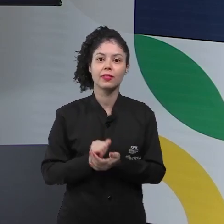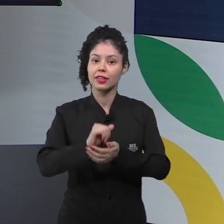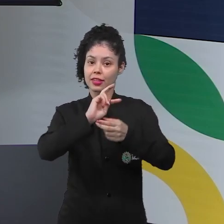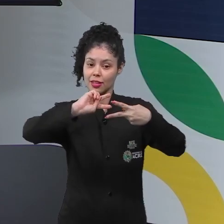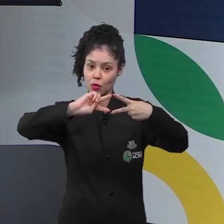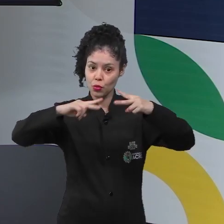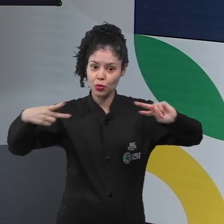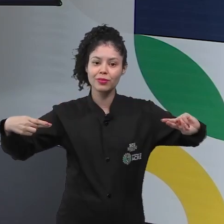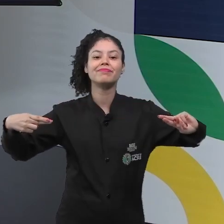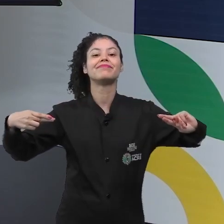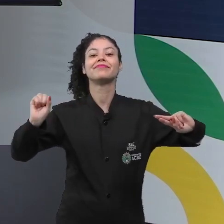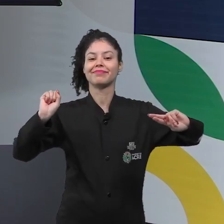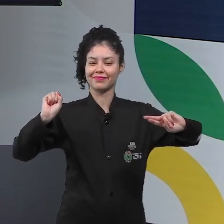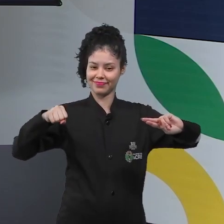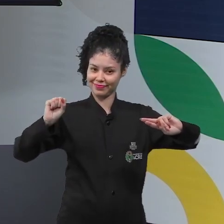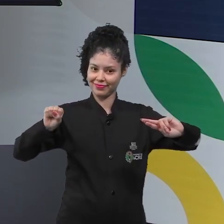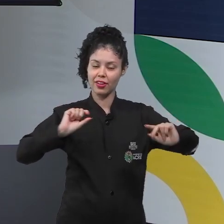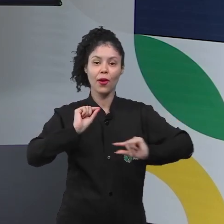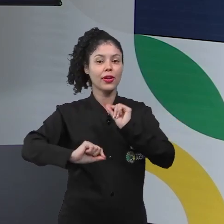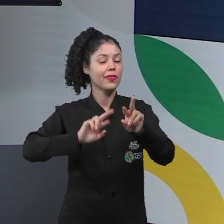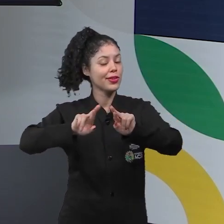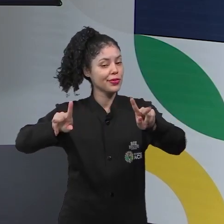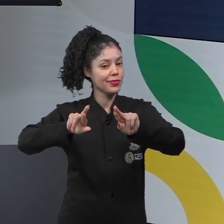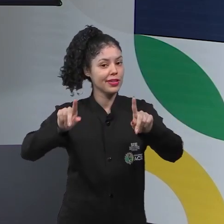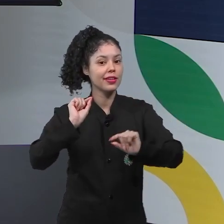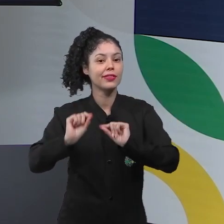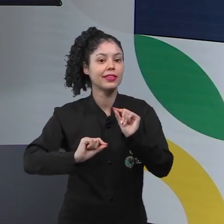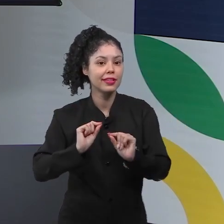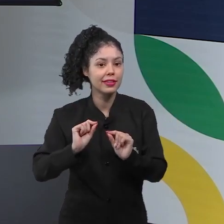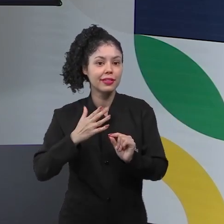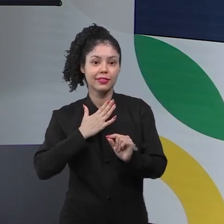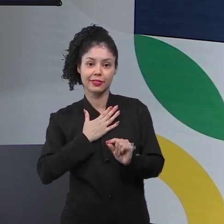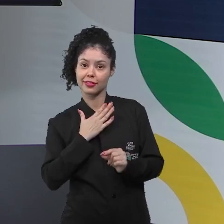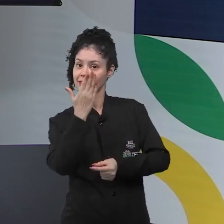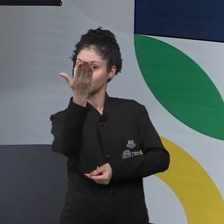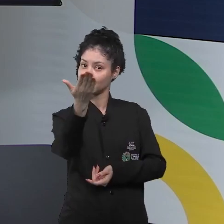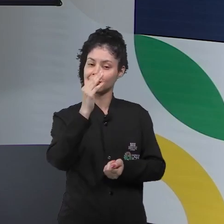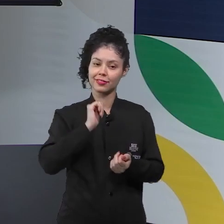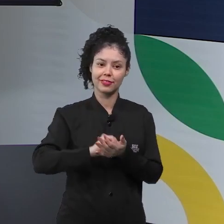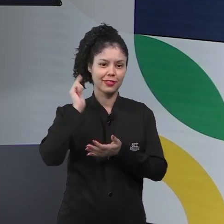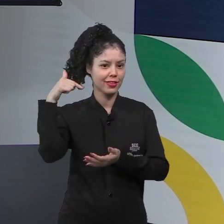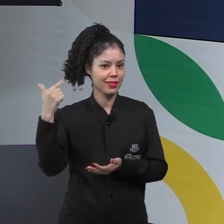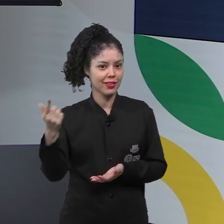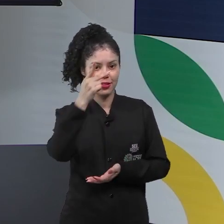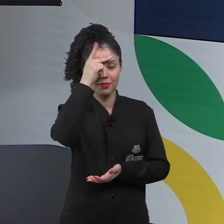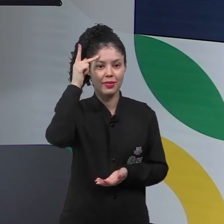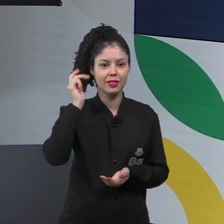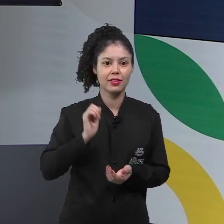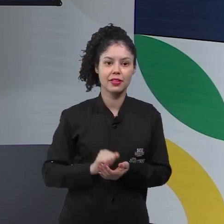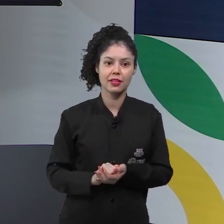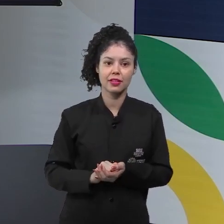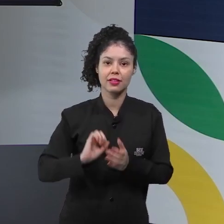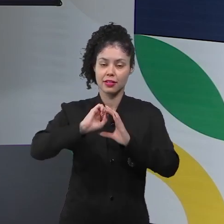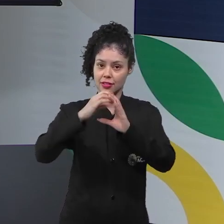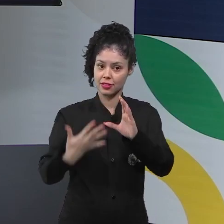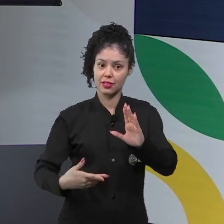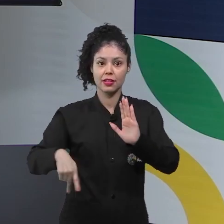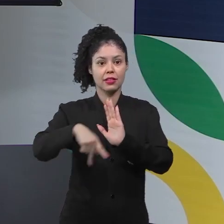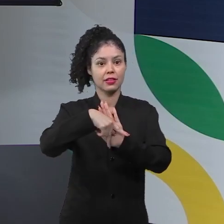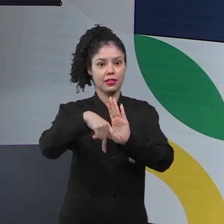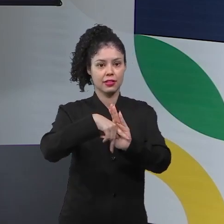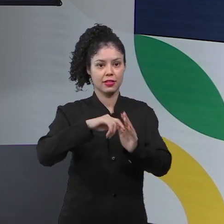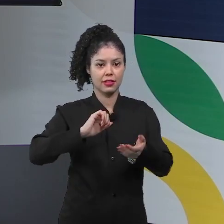DNA. Exatamente, gente. O que vai diferenciar eu de você ou de qualquer outra pessoa são essas